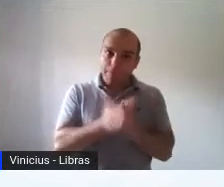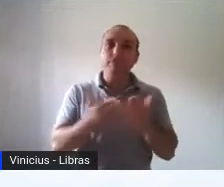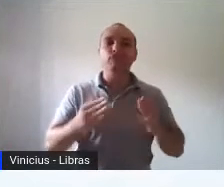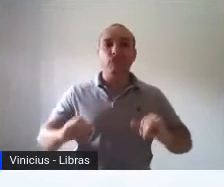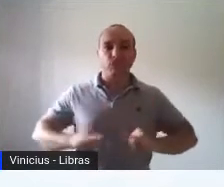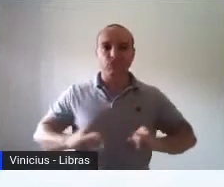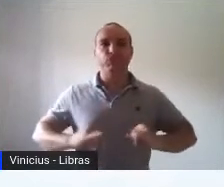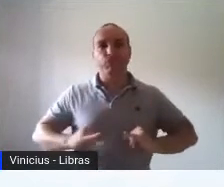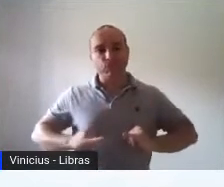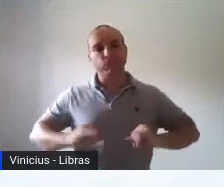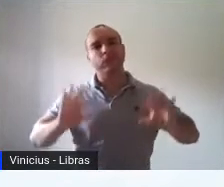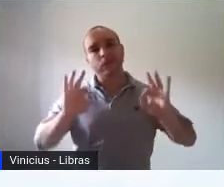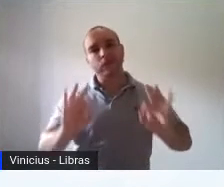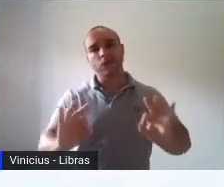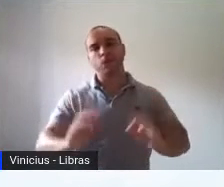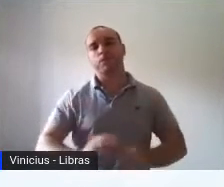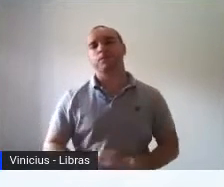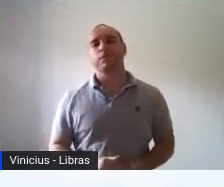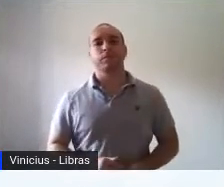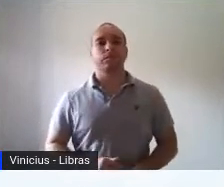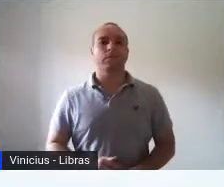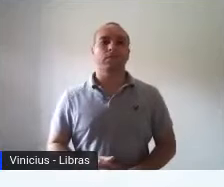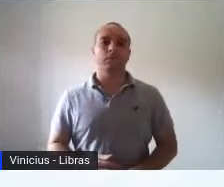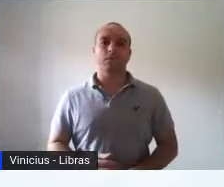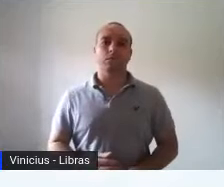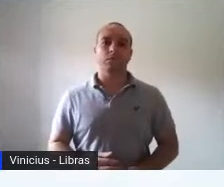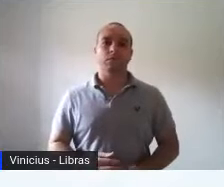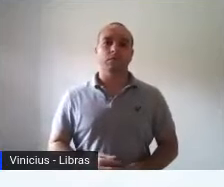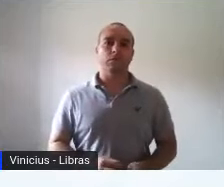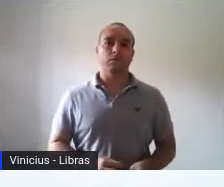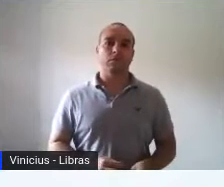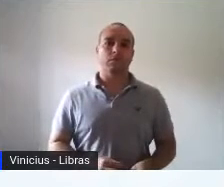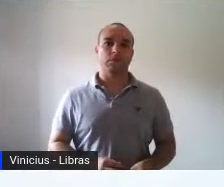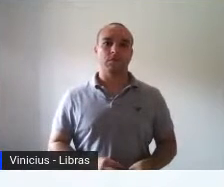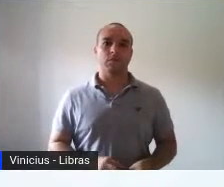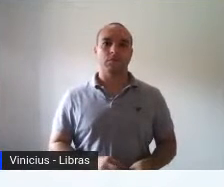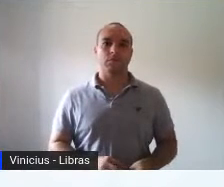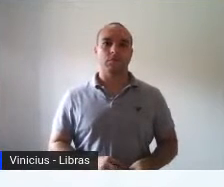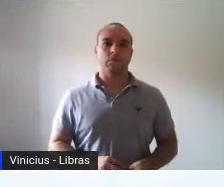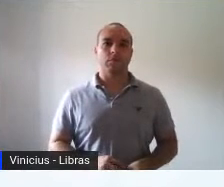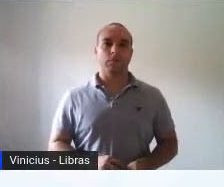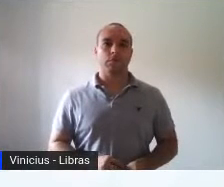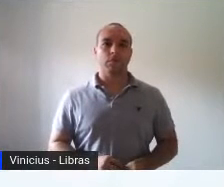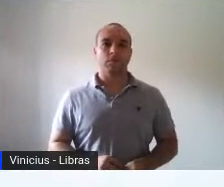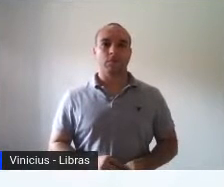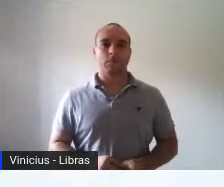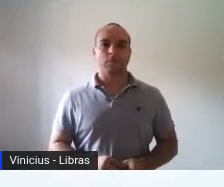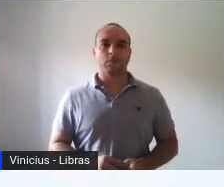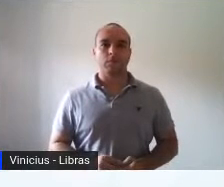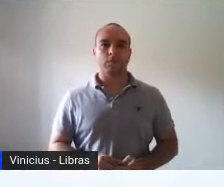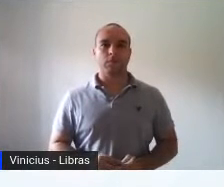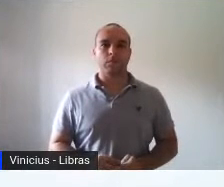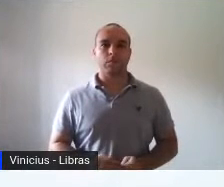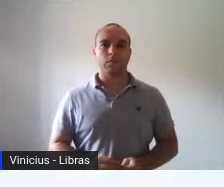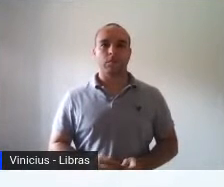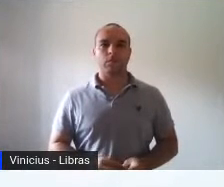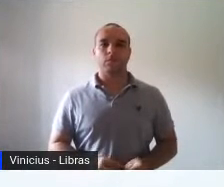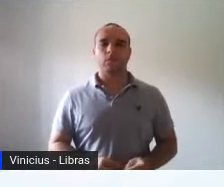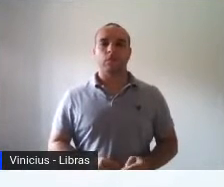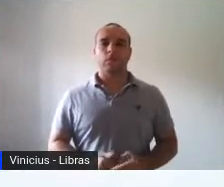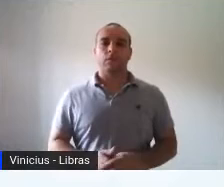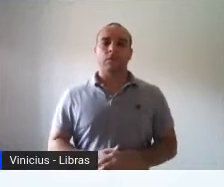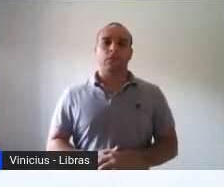de instabilidade política e econômica, claro, né? Econômica, que acaba influenciando, igual a questão que ocorreu ontem da falta de oxigênio